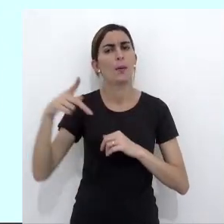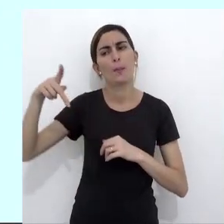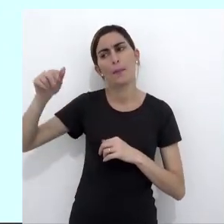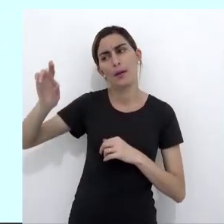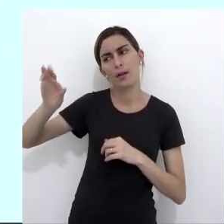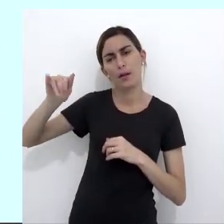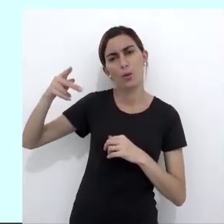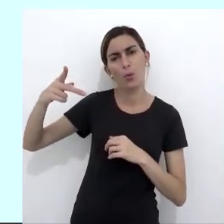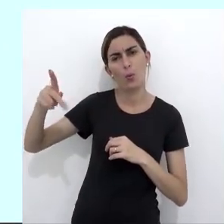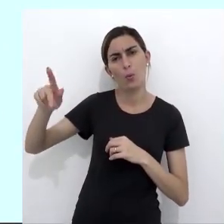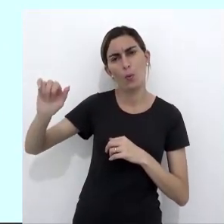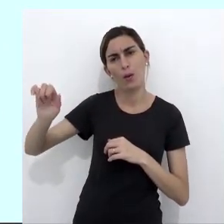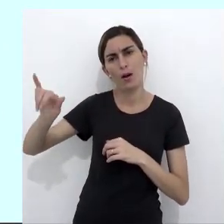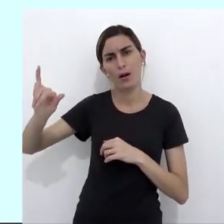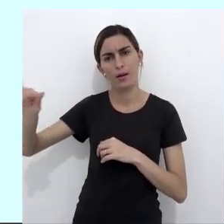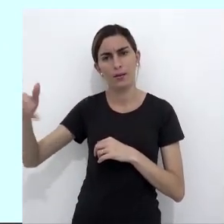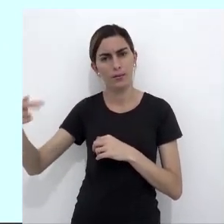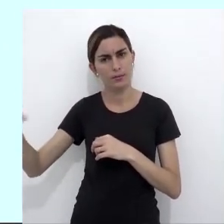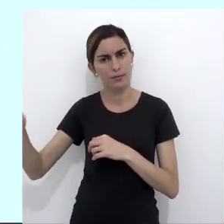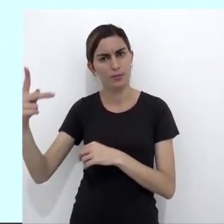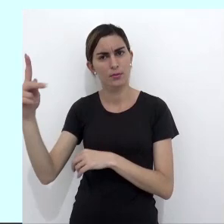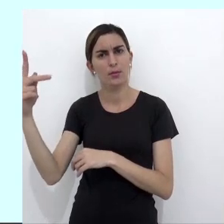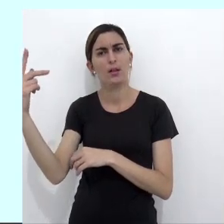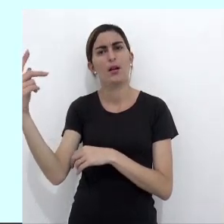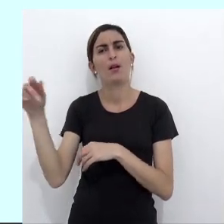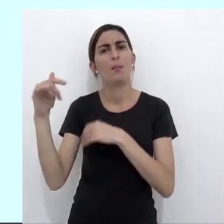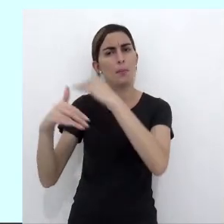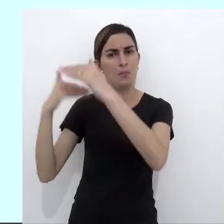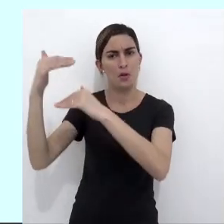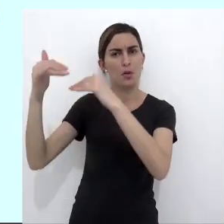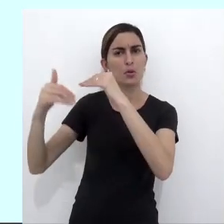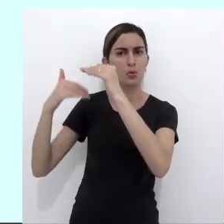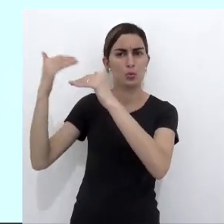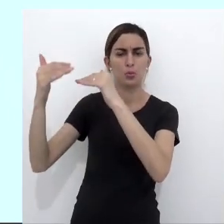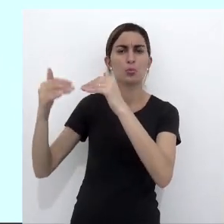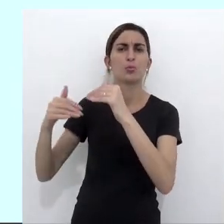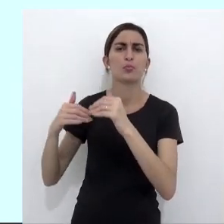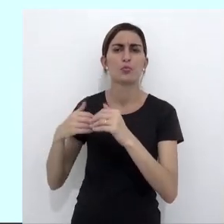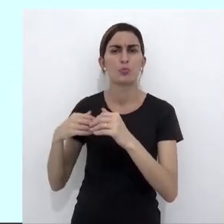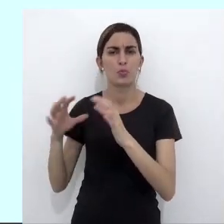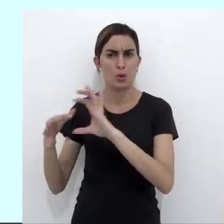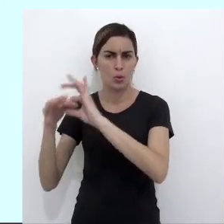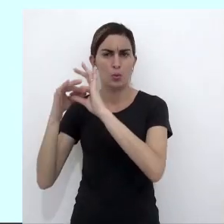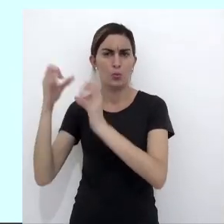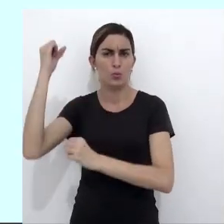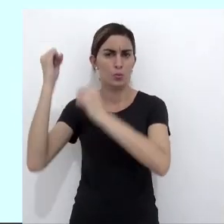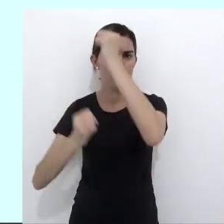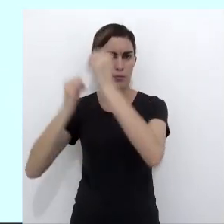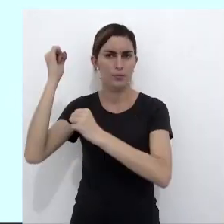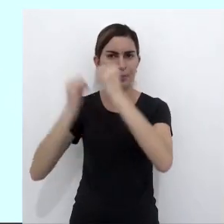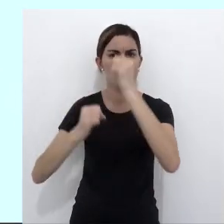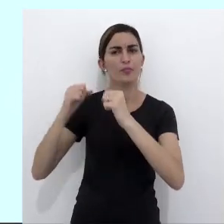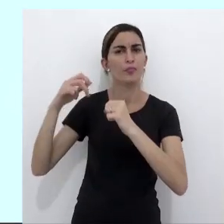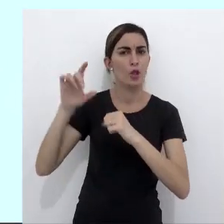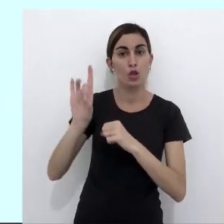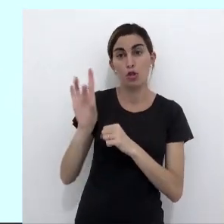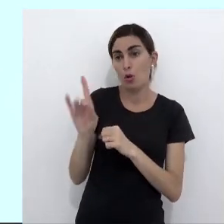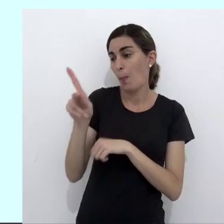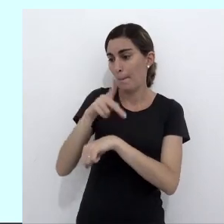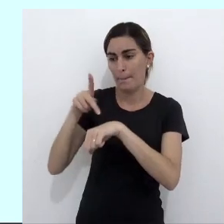era esse país desenvolvido, ligado à agroindústria. O Paraguai não era só um